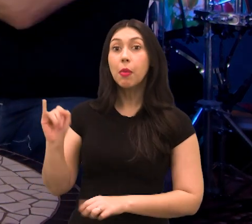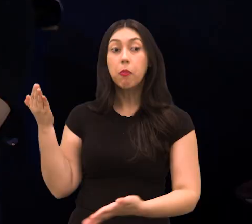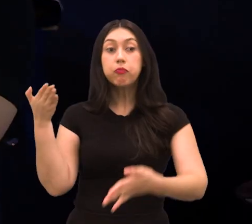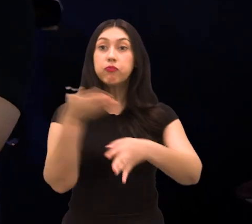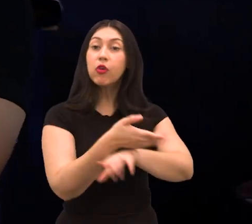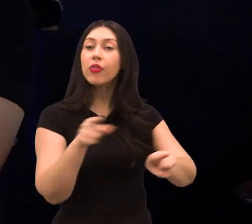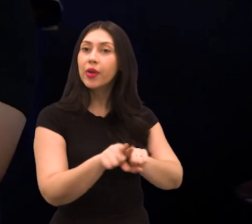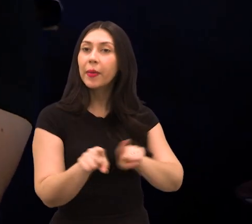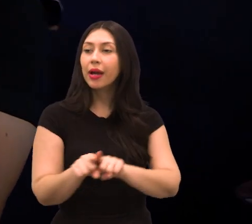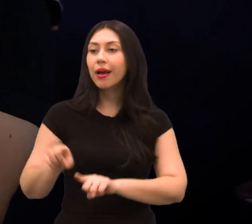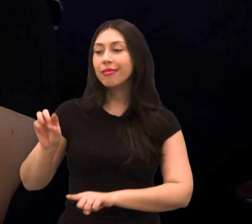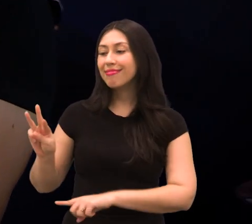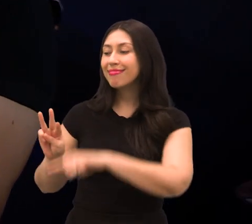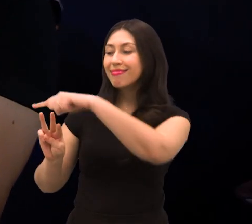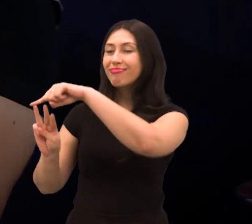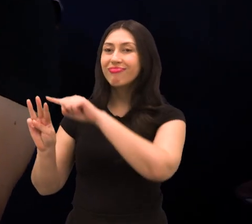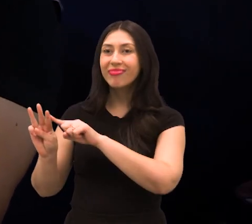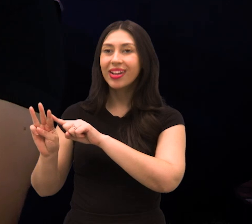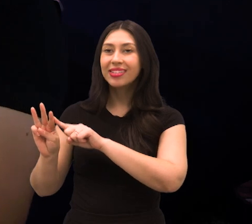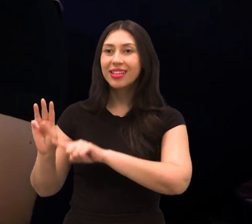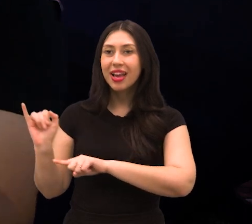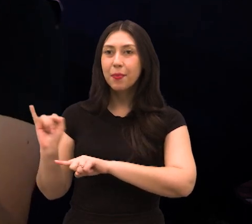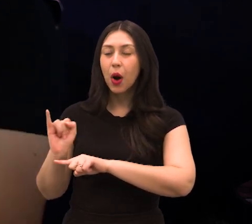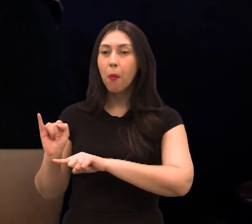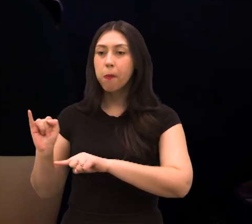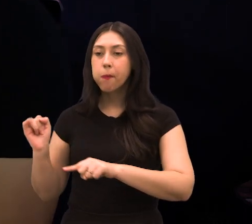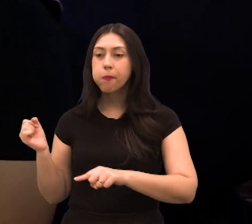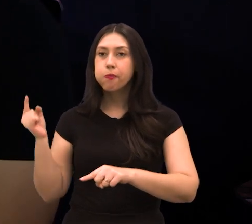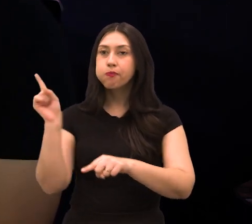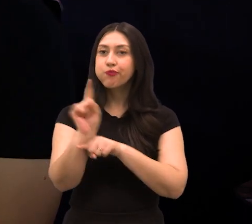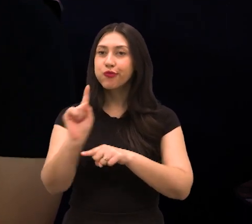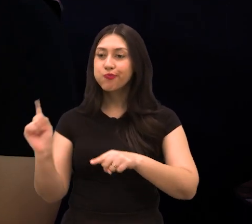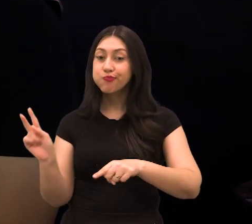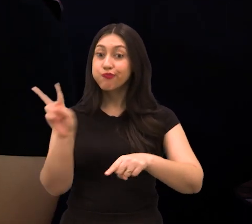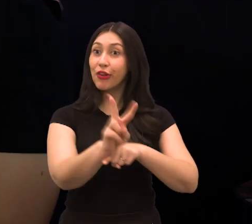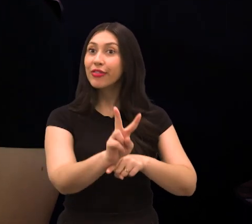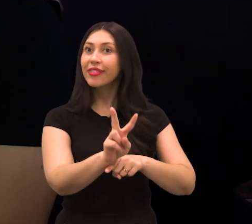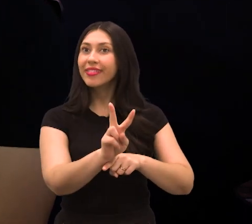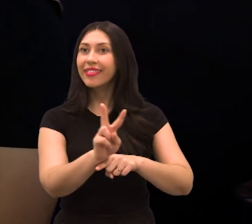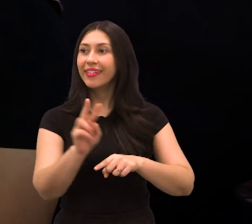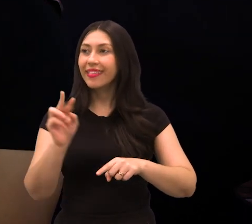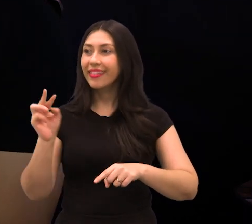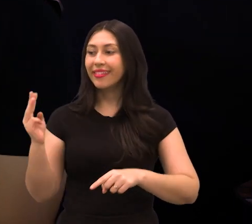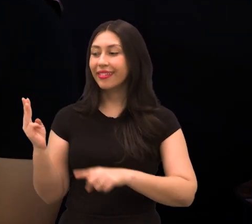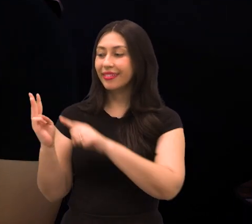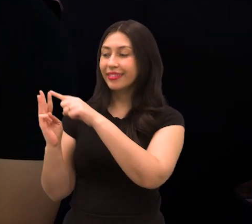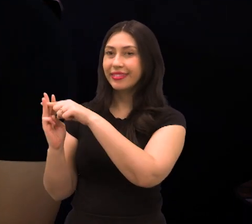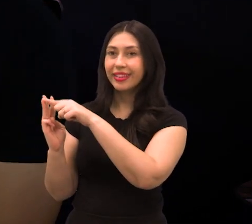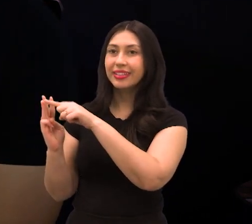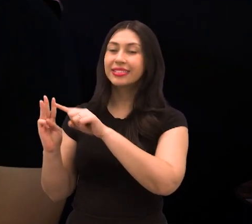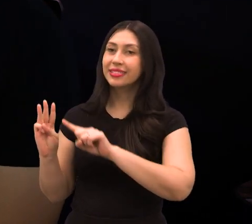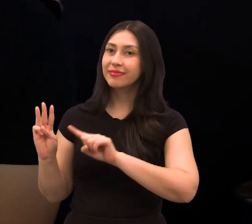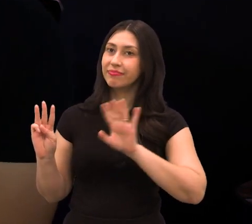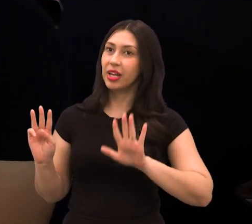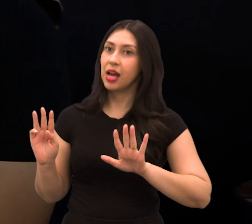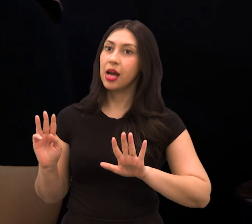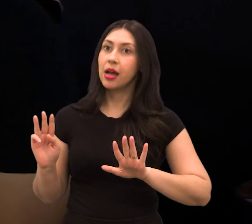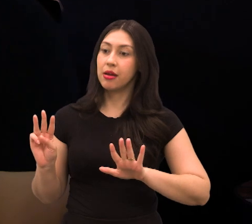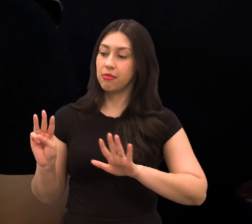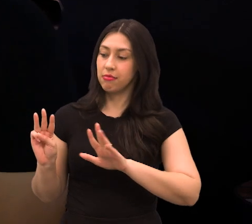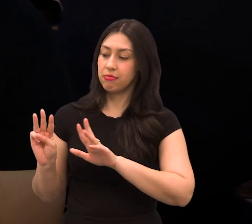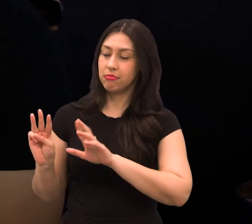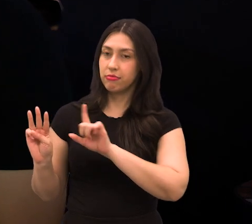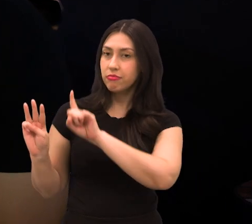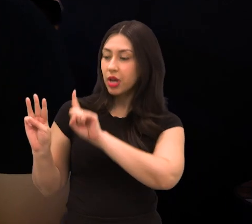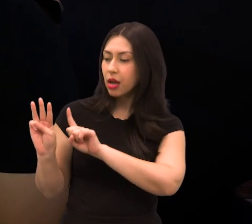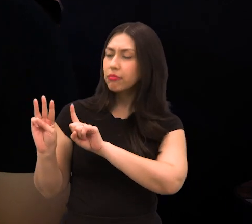ficou o outro irmão, que são 3 irmãos. E nós éramos muito unidos, né? Eu com os meus primos. E aí ele falou, pô, vocês dois têm que ir pra lá, que é